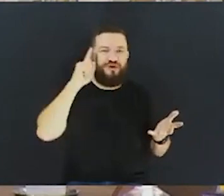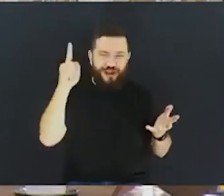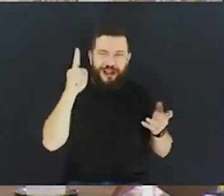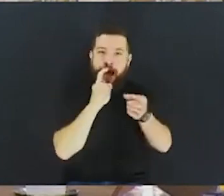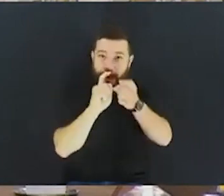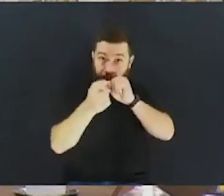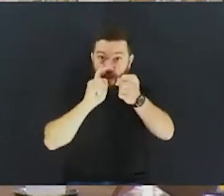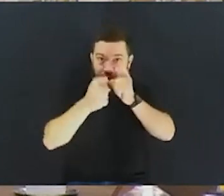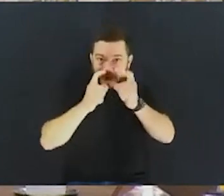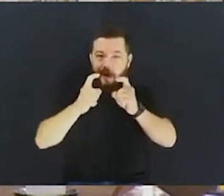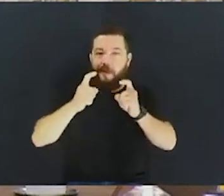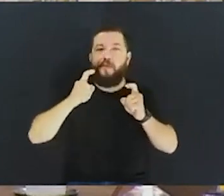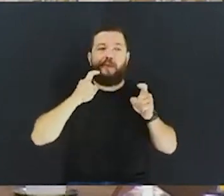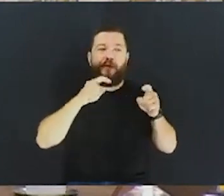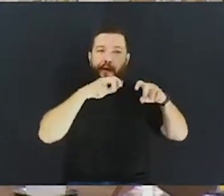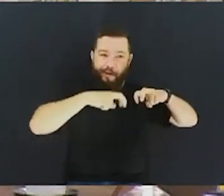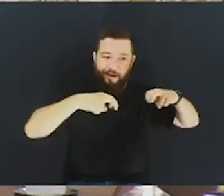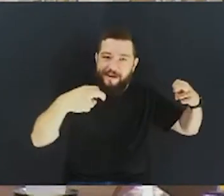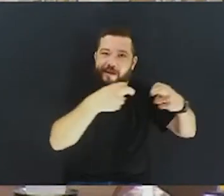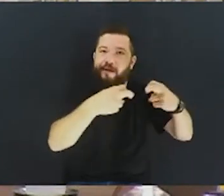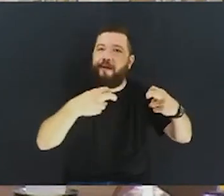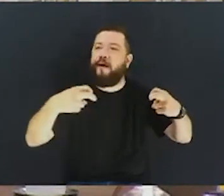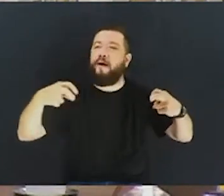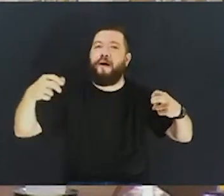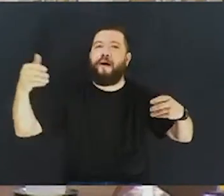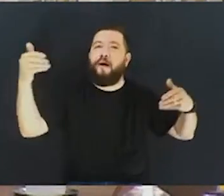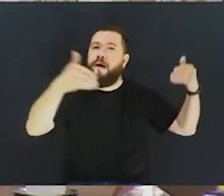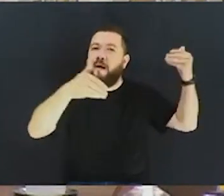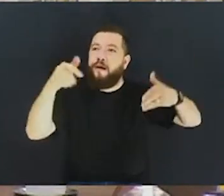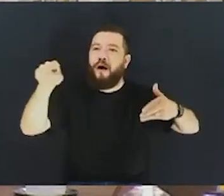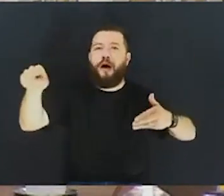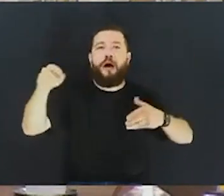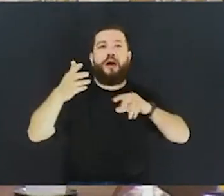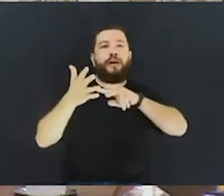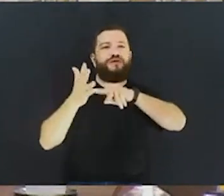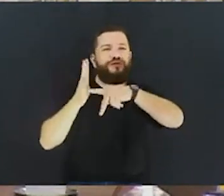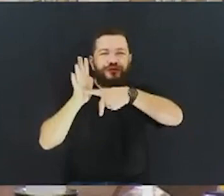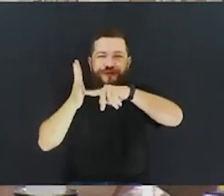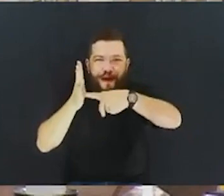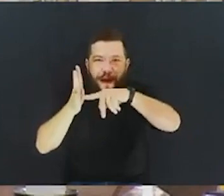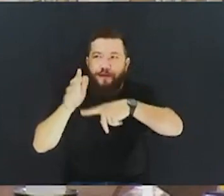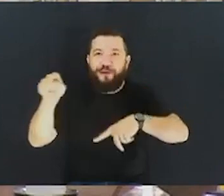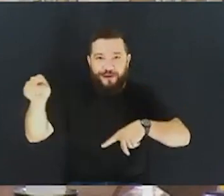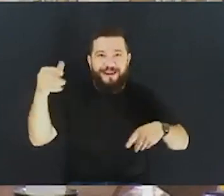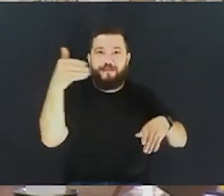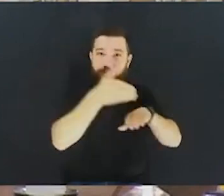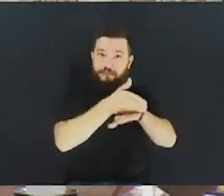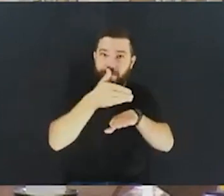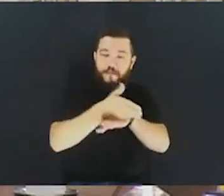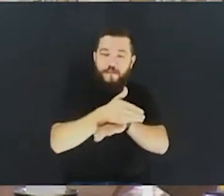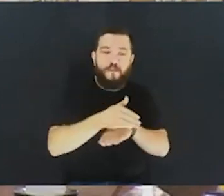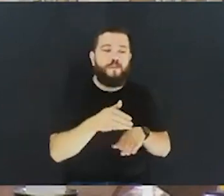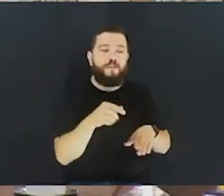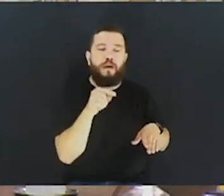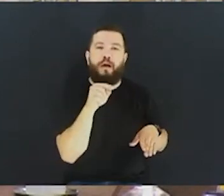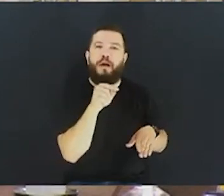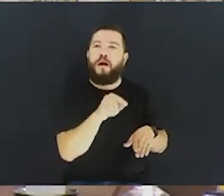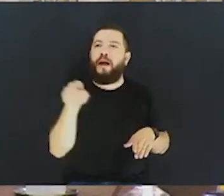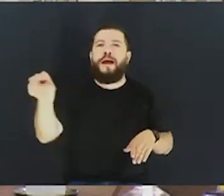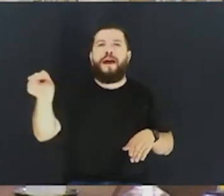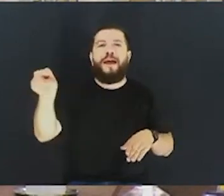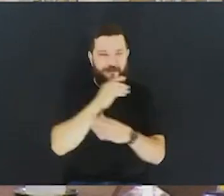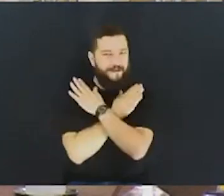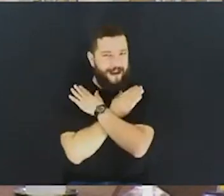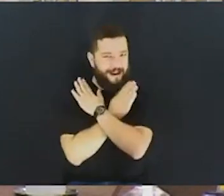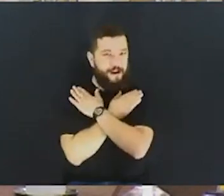sindicatos ligados aos servidores aqui do município de Curitiba, e durante o feriado esse sindicato postou a